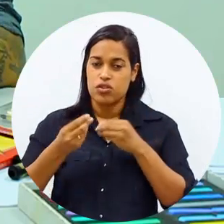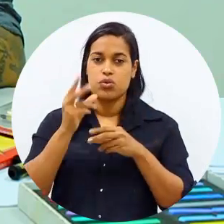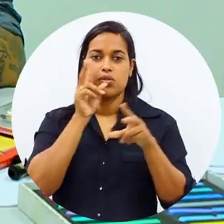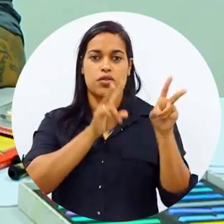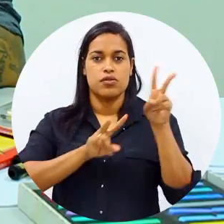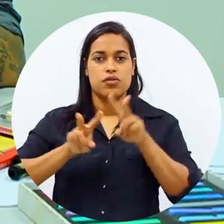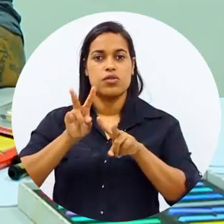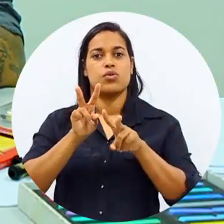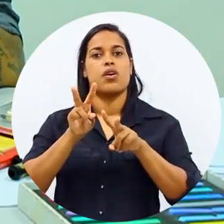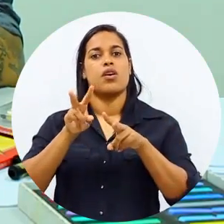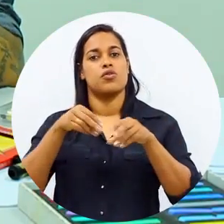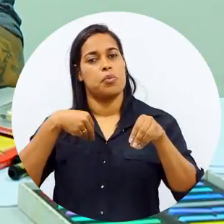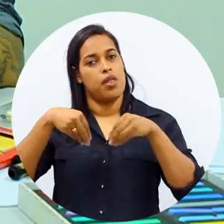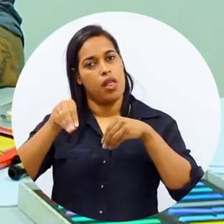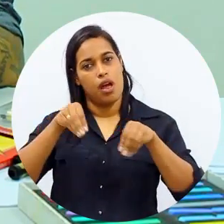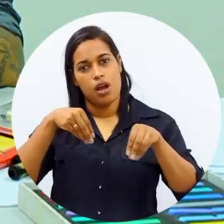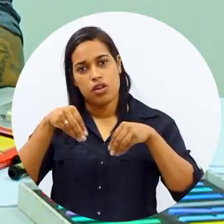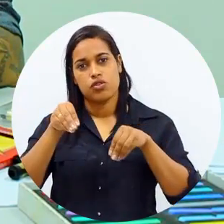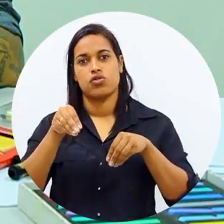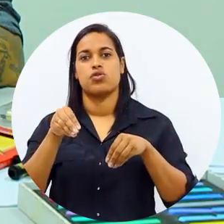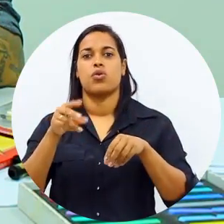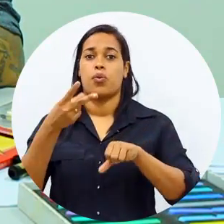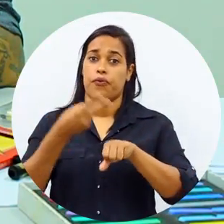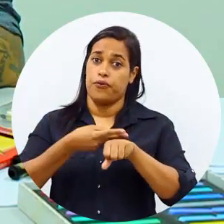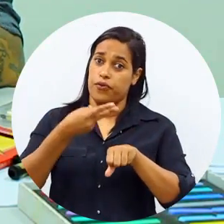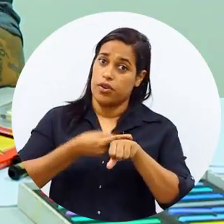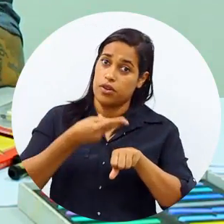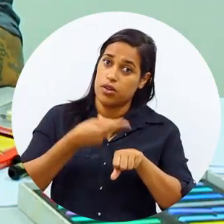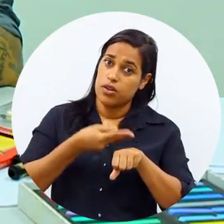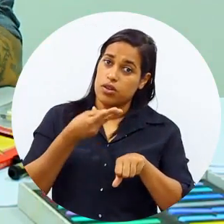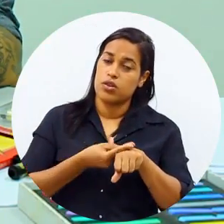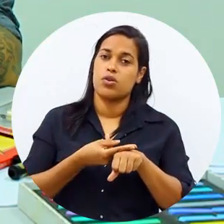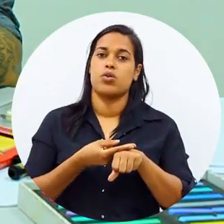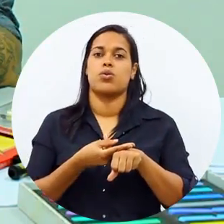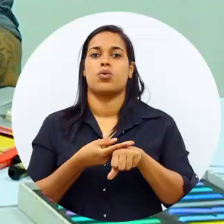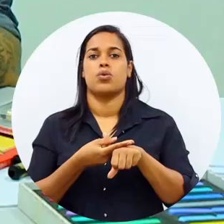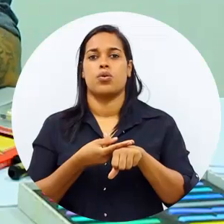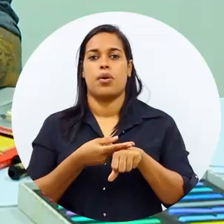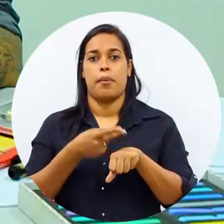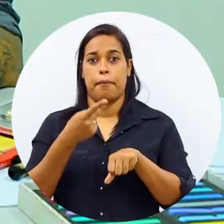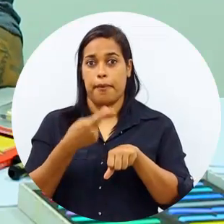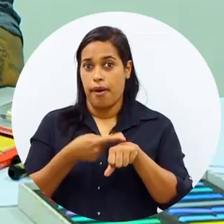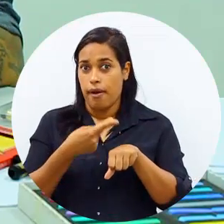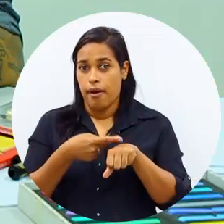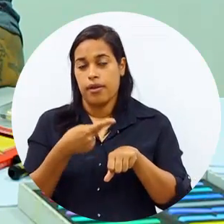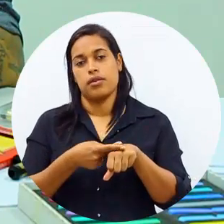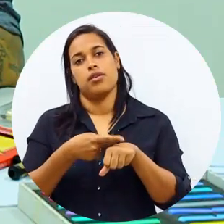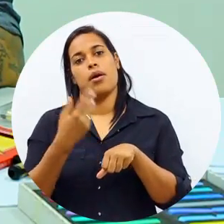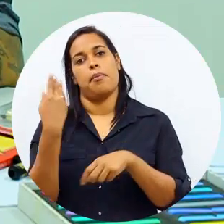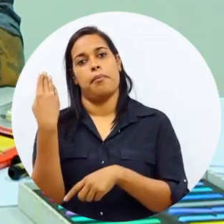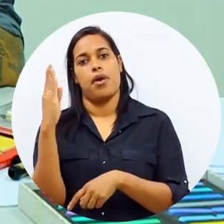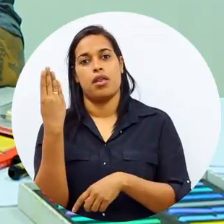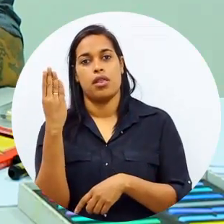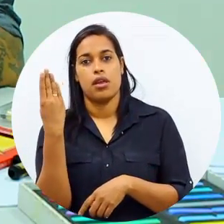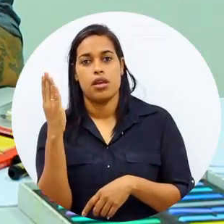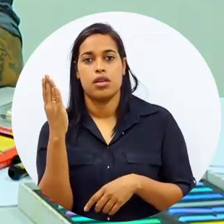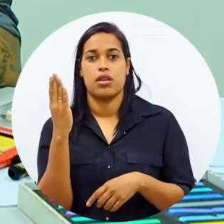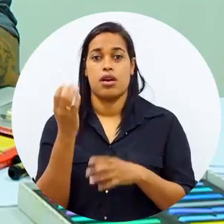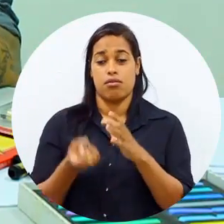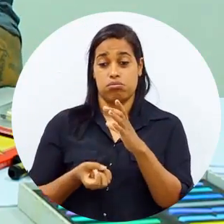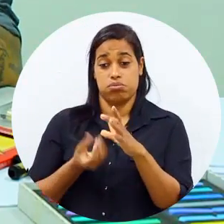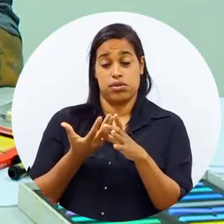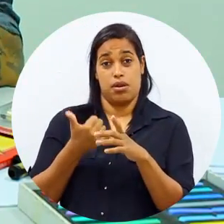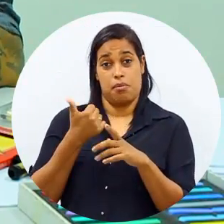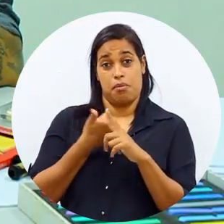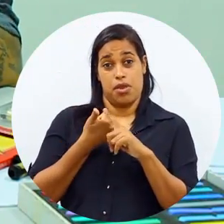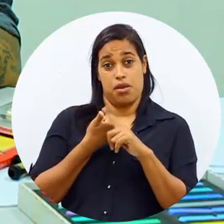as texturas visuais, plástico, transparência de vidro, textura de pedra, madeira e tentar